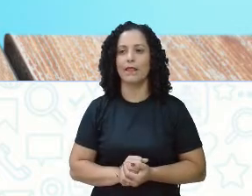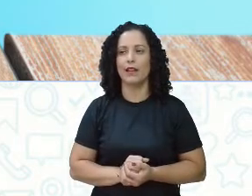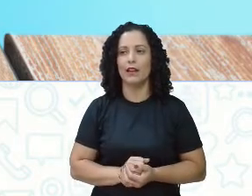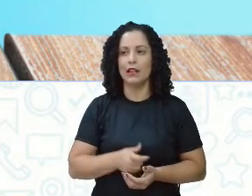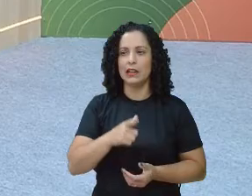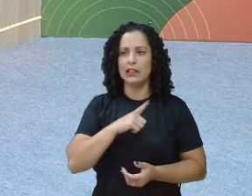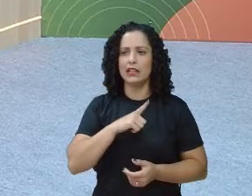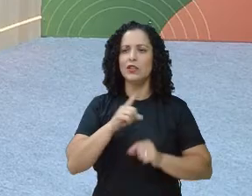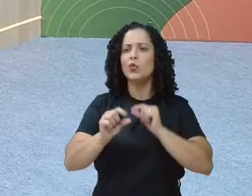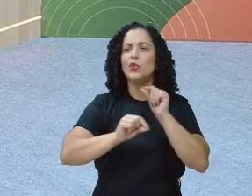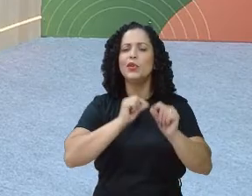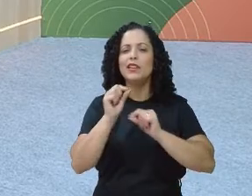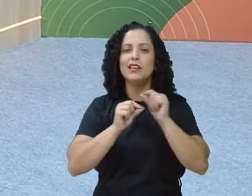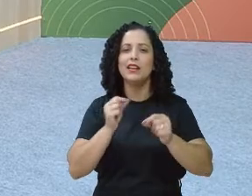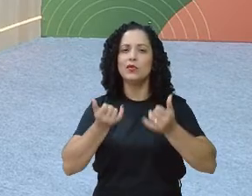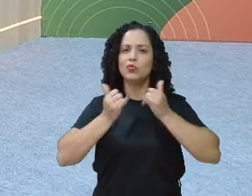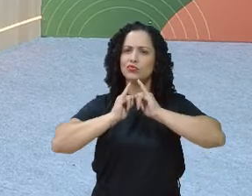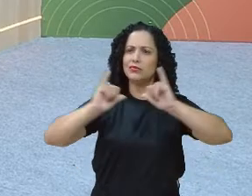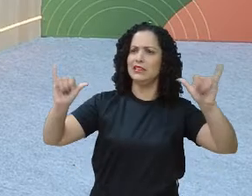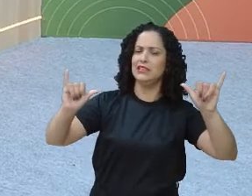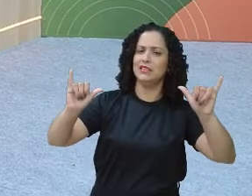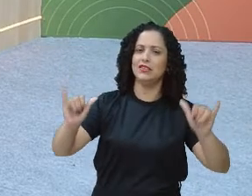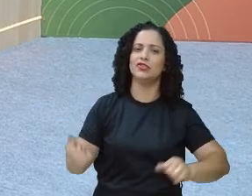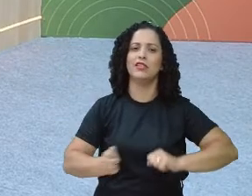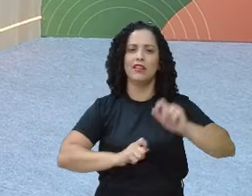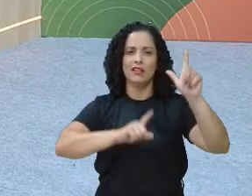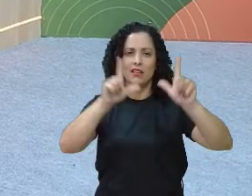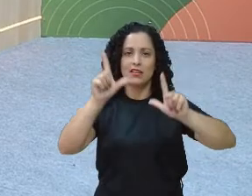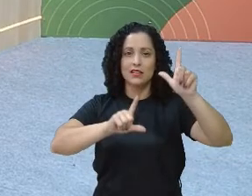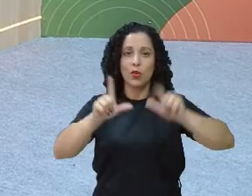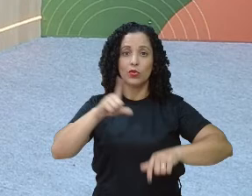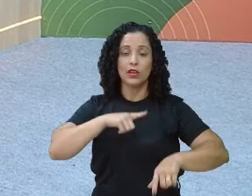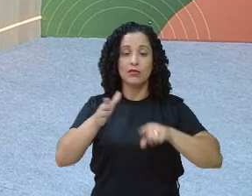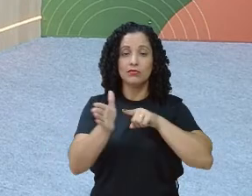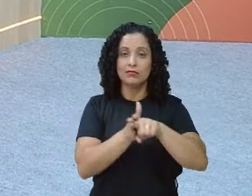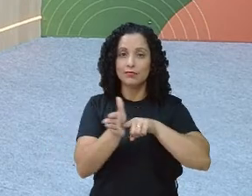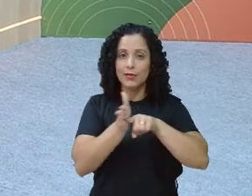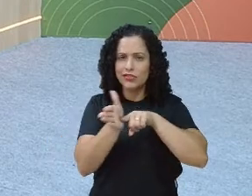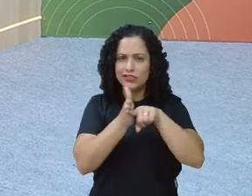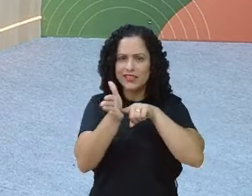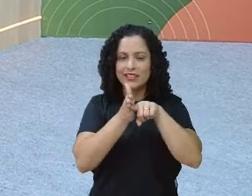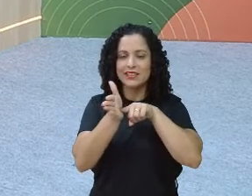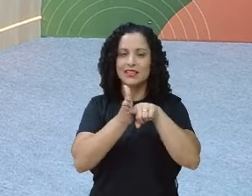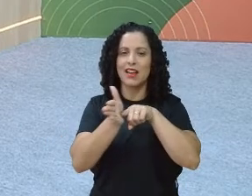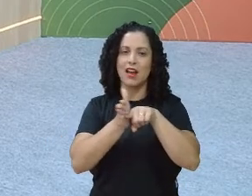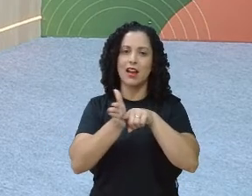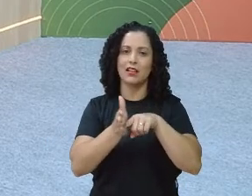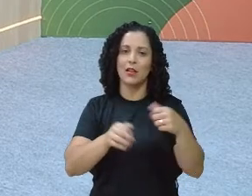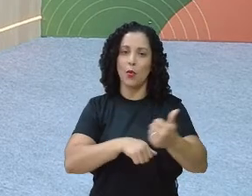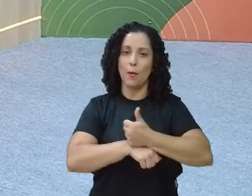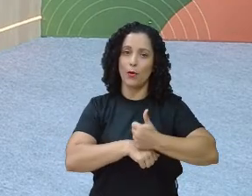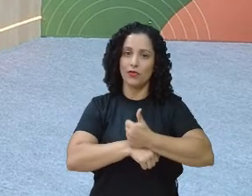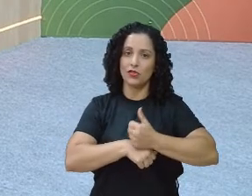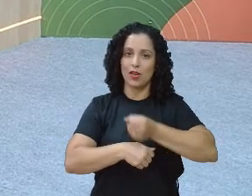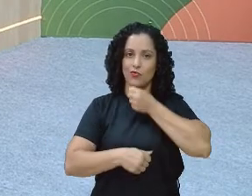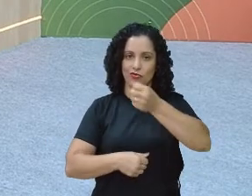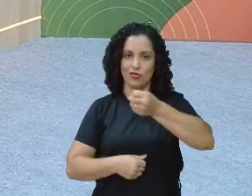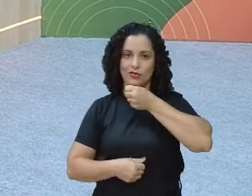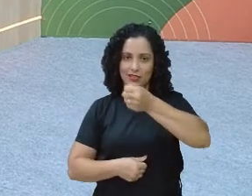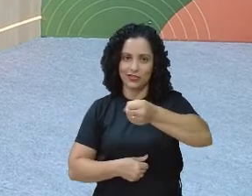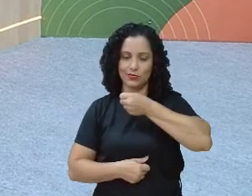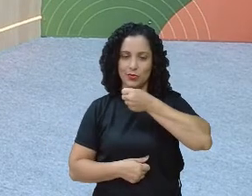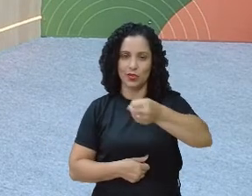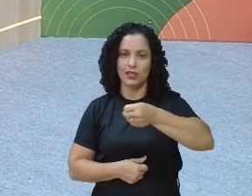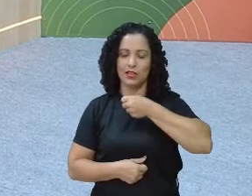matéria, né? Especialmente em notícias e reportagens, a gente tem ali um trabalho de pesquisa que foi feito pelo profissional de jornalismo. Então, antes